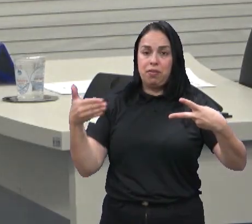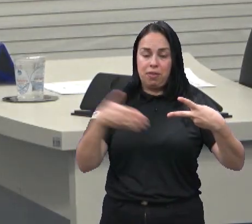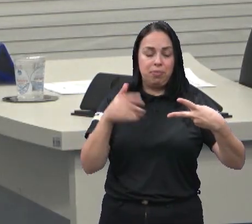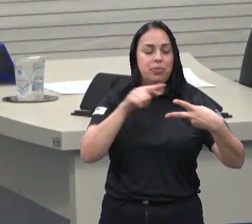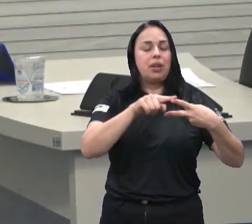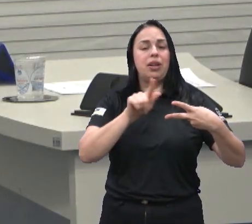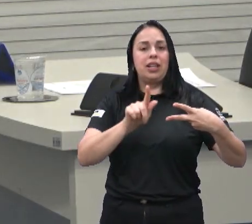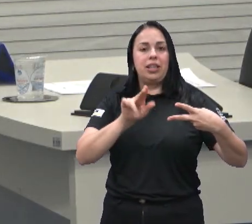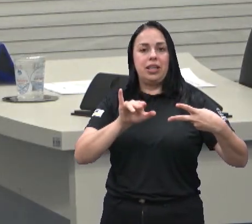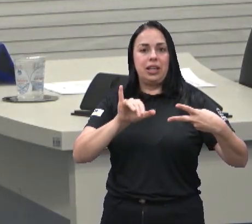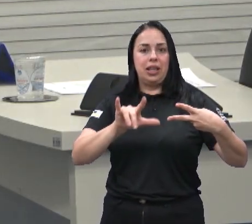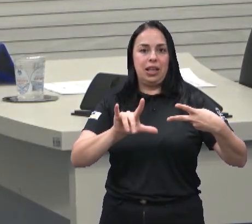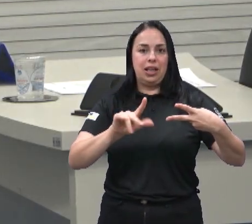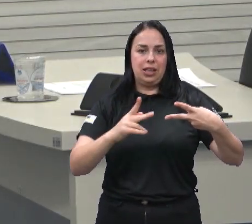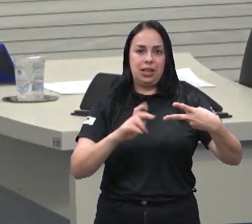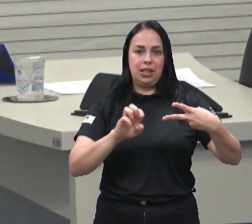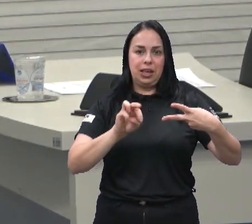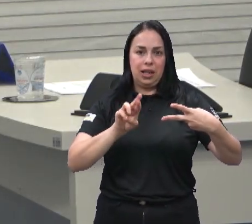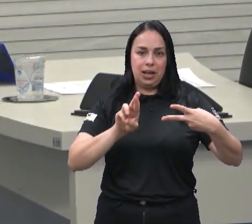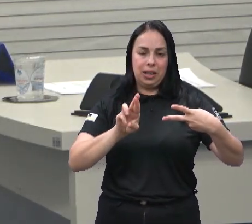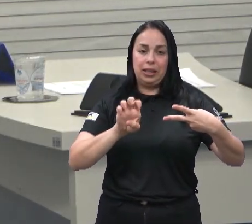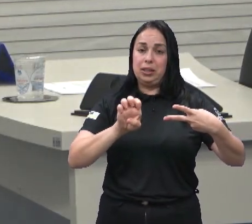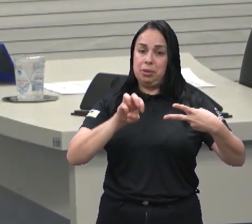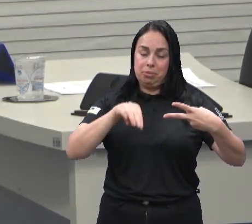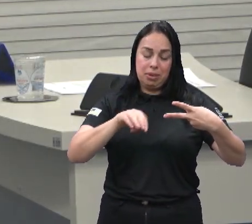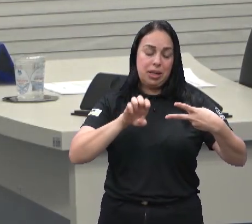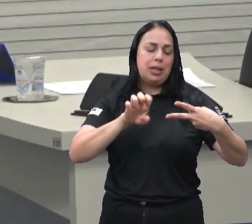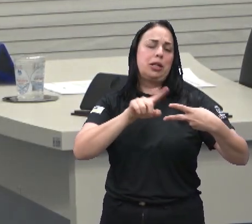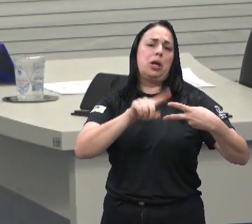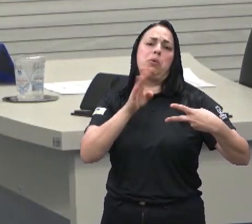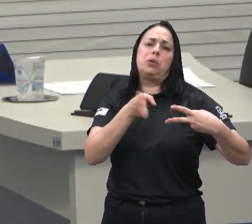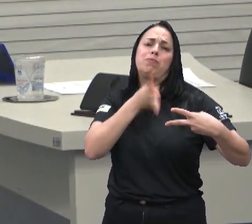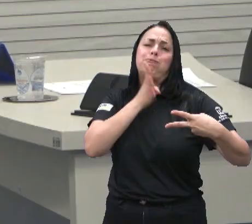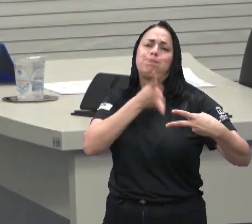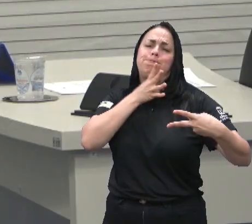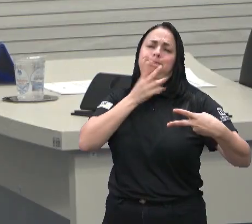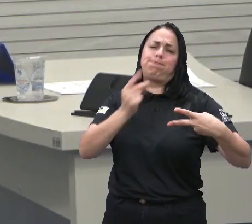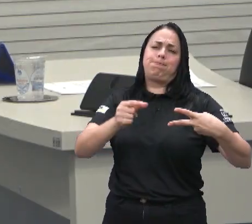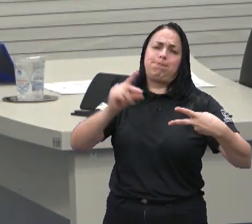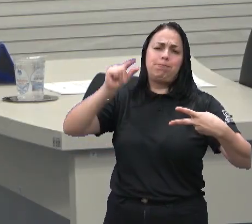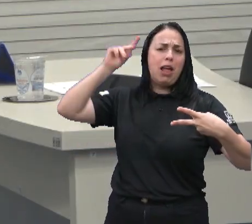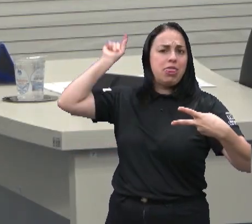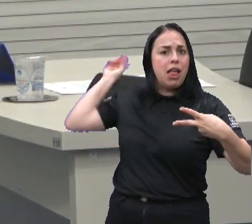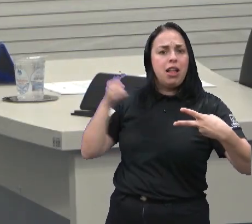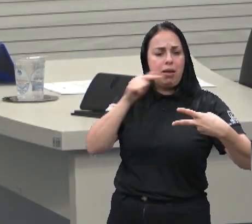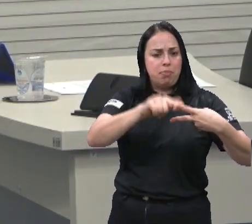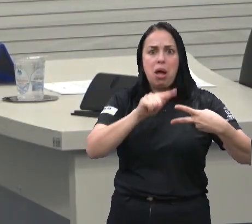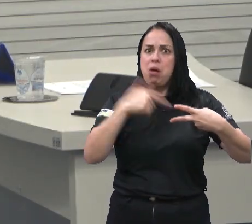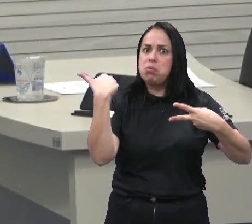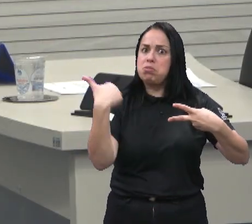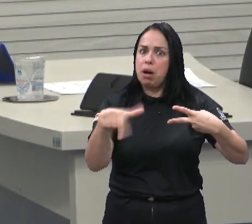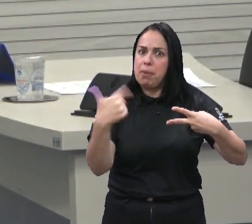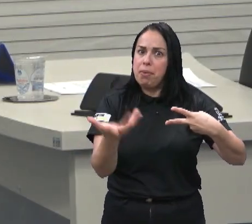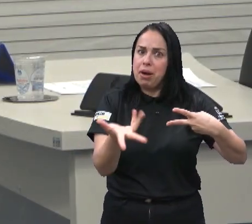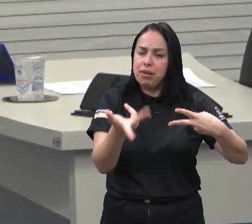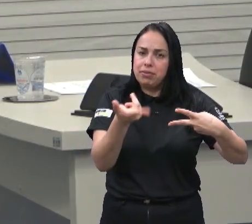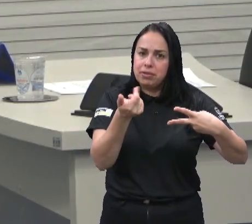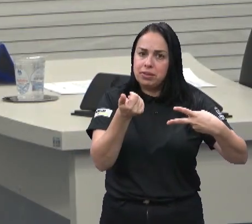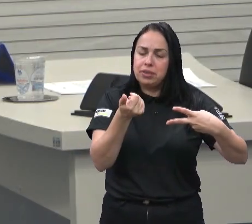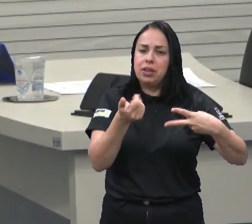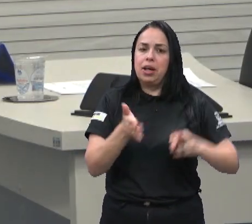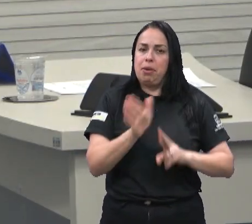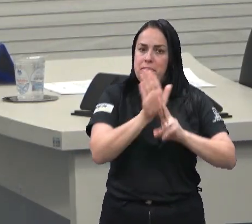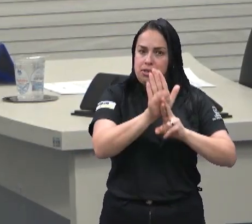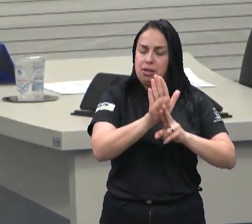Guilherme, né? O Guilherme a gente já conhece de muito tempo, faz um belíssimo trabalho também frente à